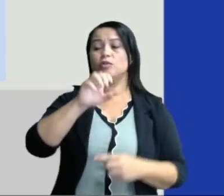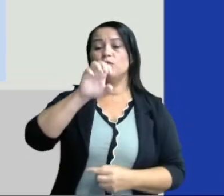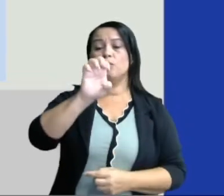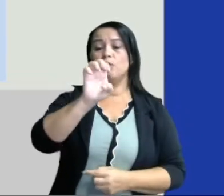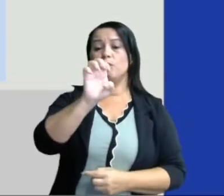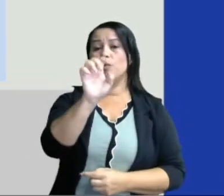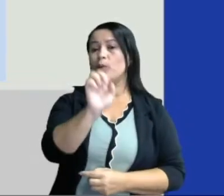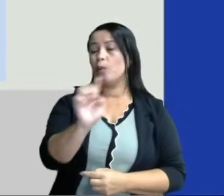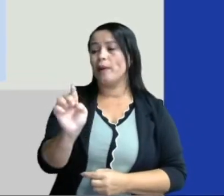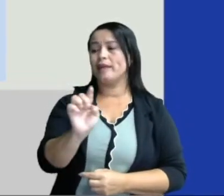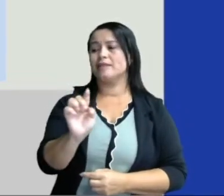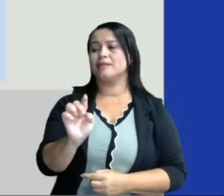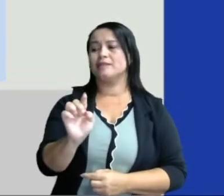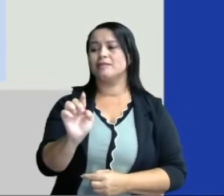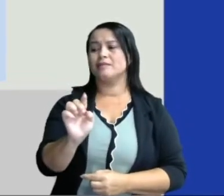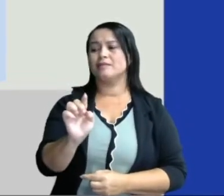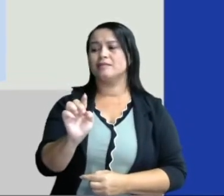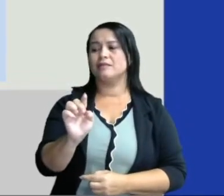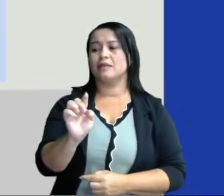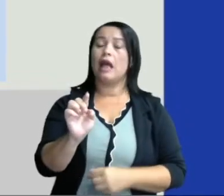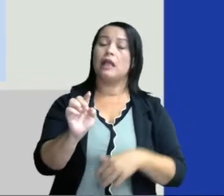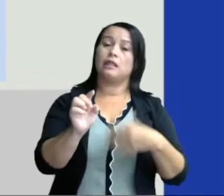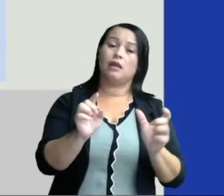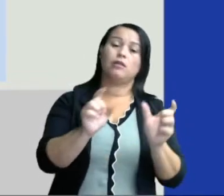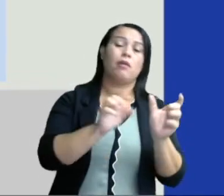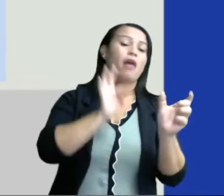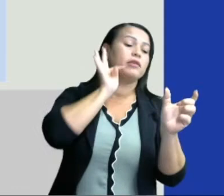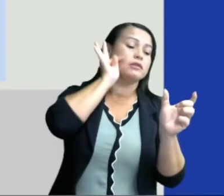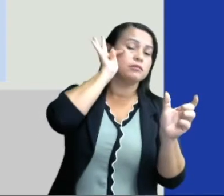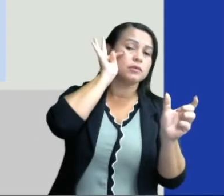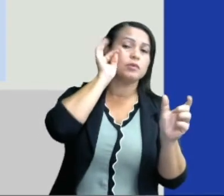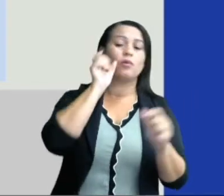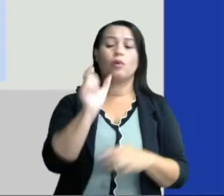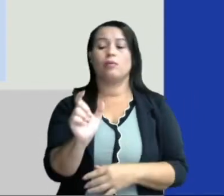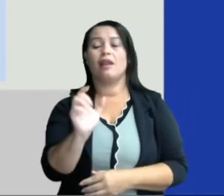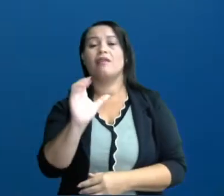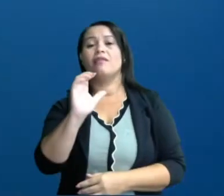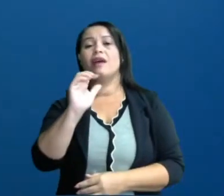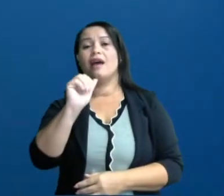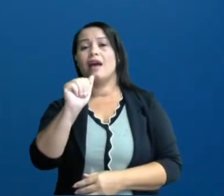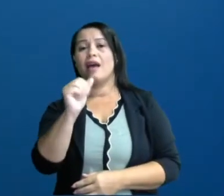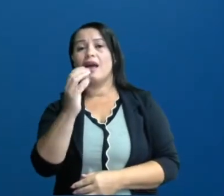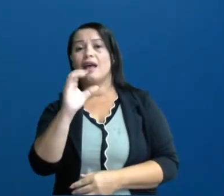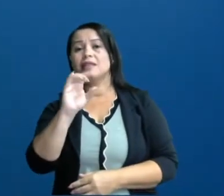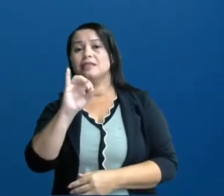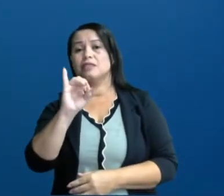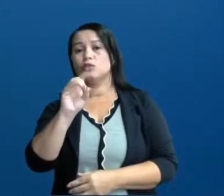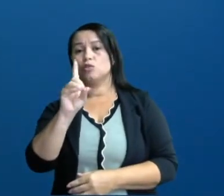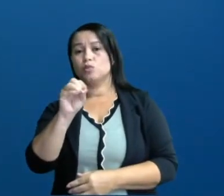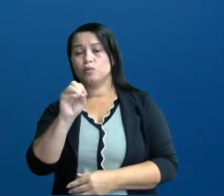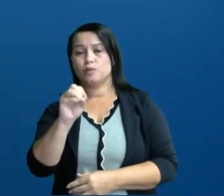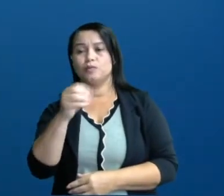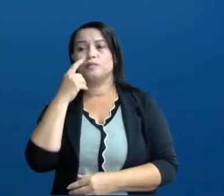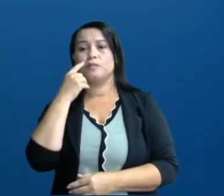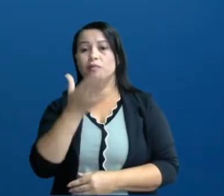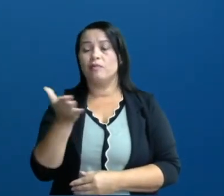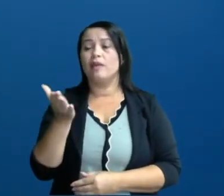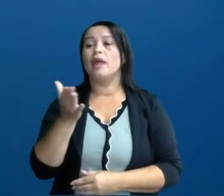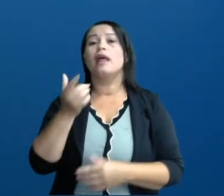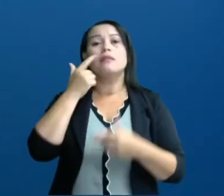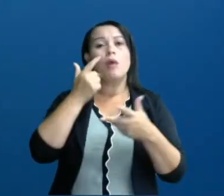sufixo eis. Tanto na palavra tímido quanto na palavra ácido.